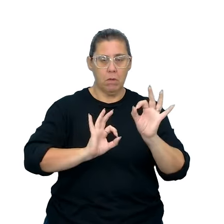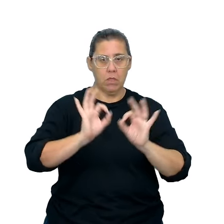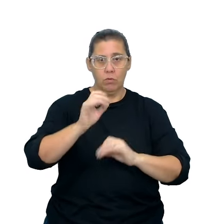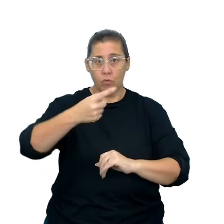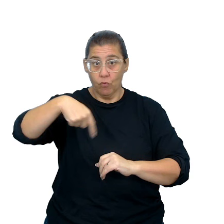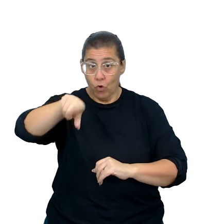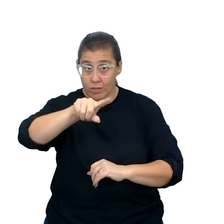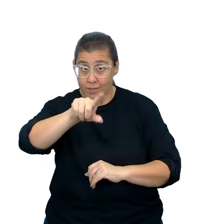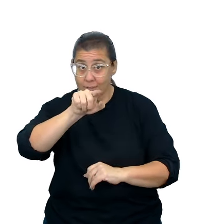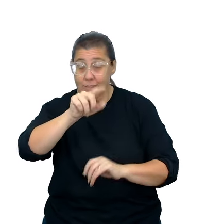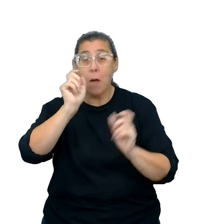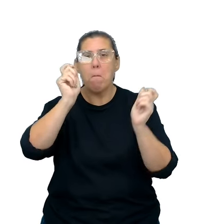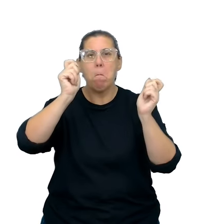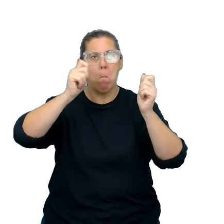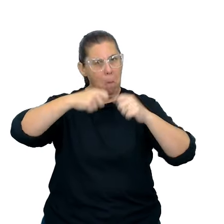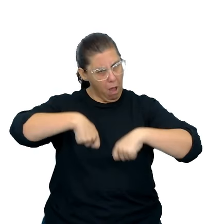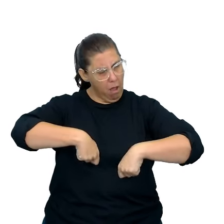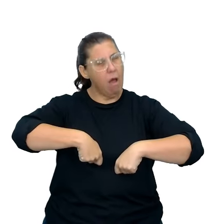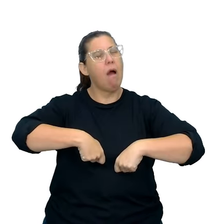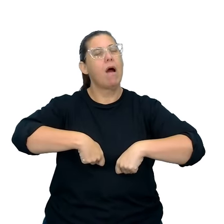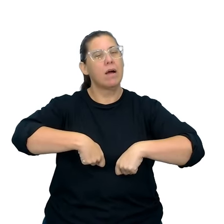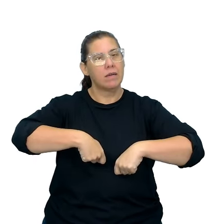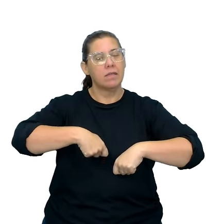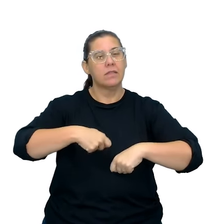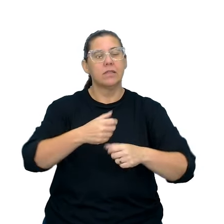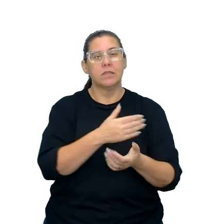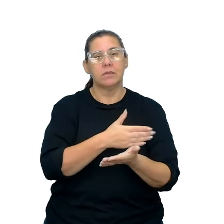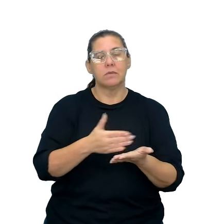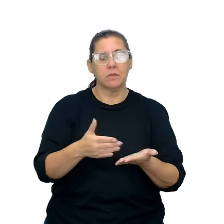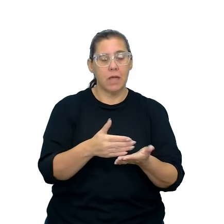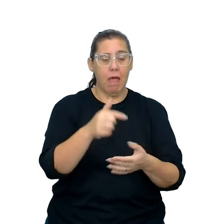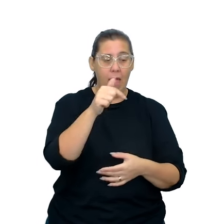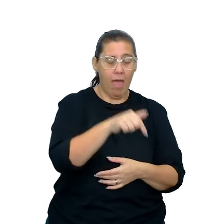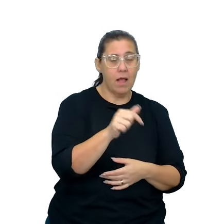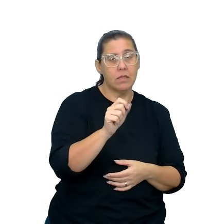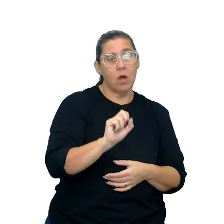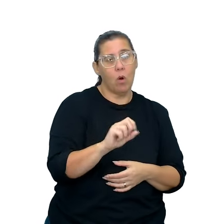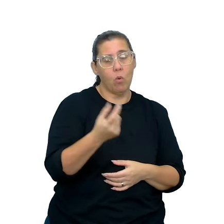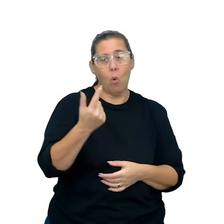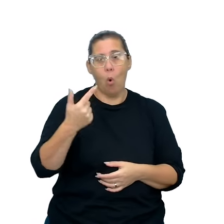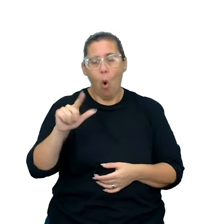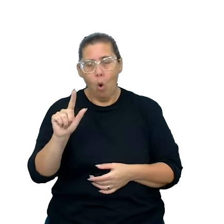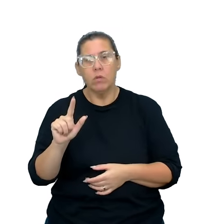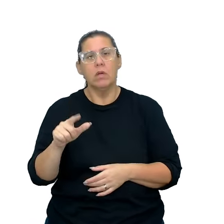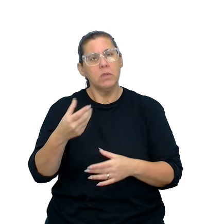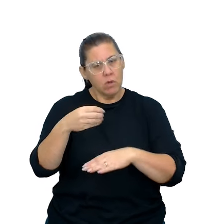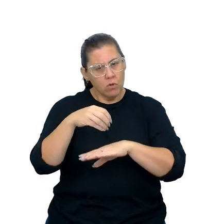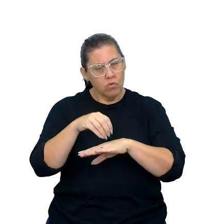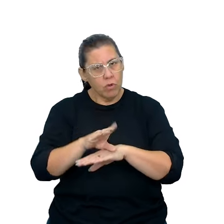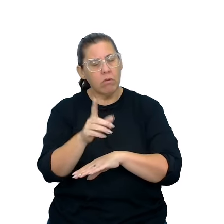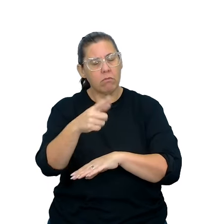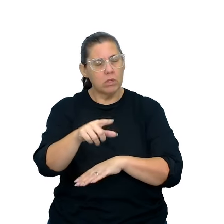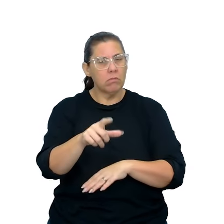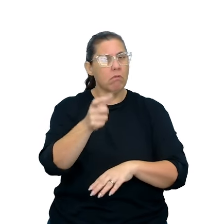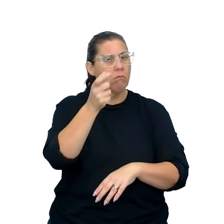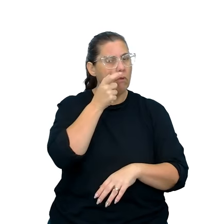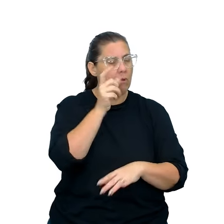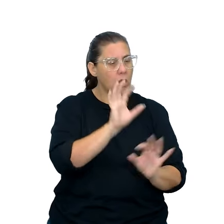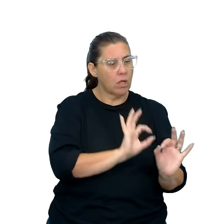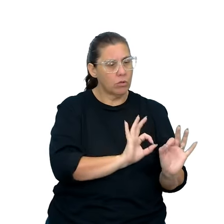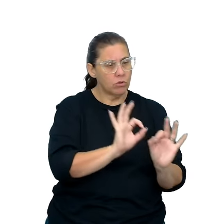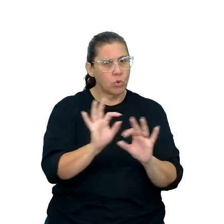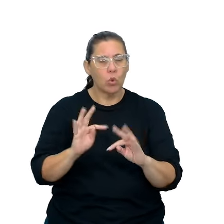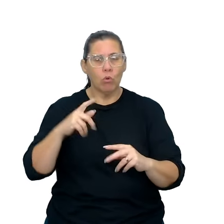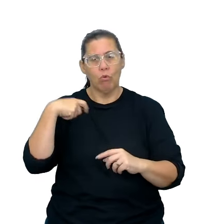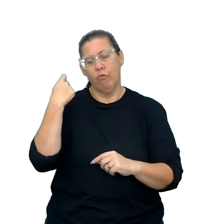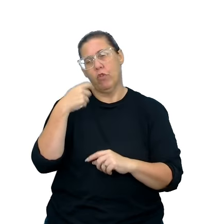vocês, né? A possibilidade de se inserir esta ou outras, por isso que eu recomendo que assistam a todos os vídeos possíveis,